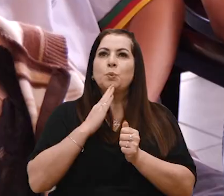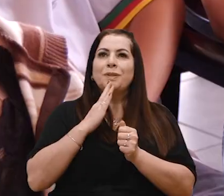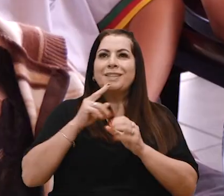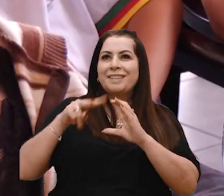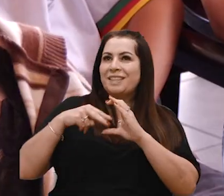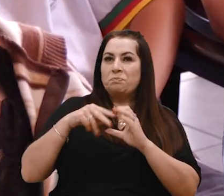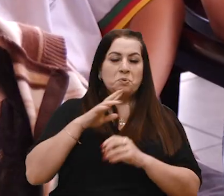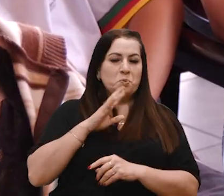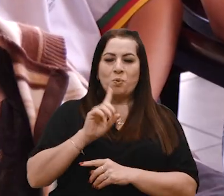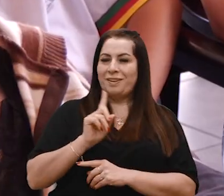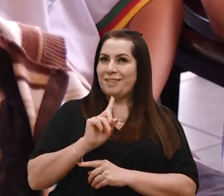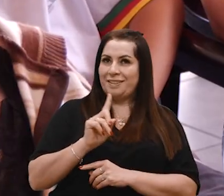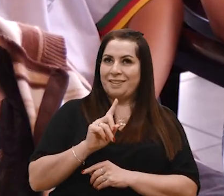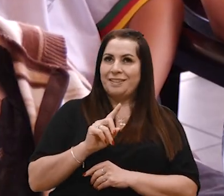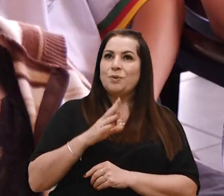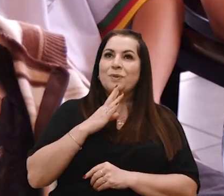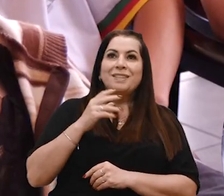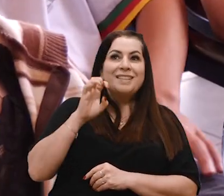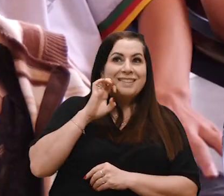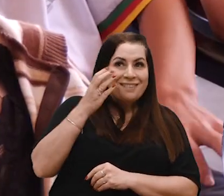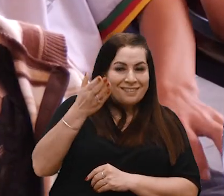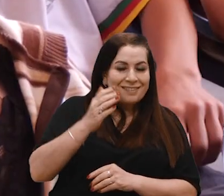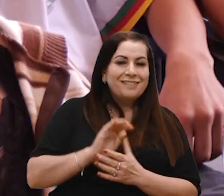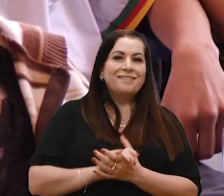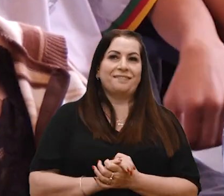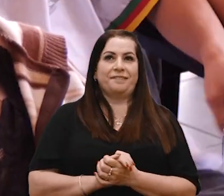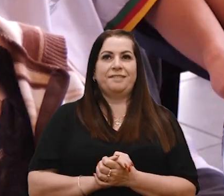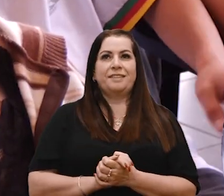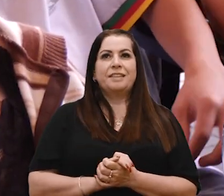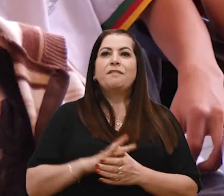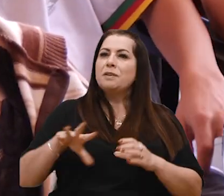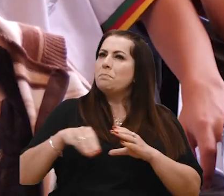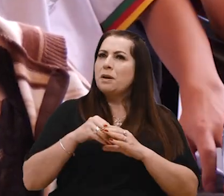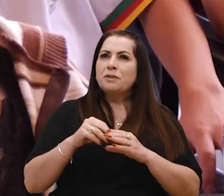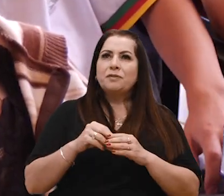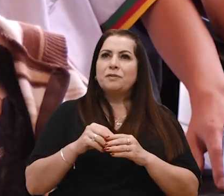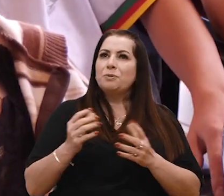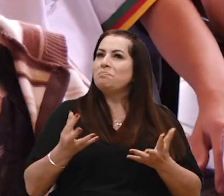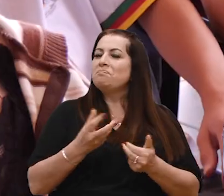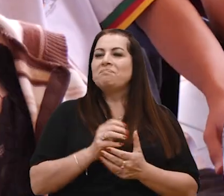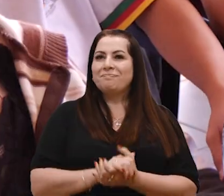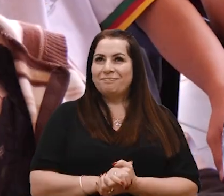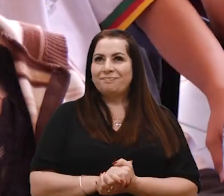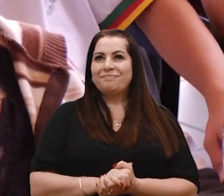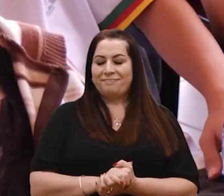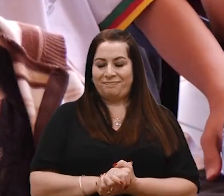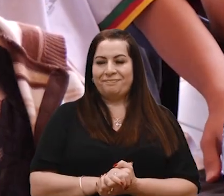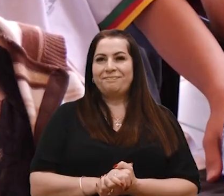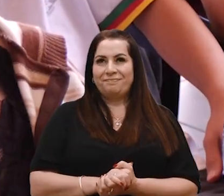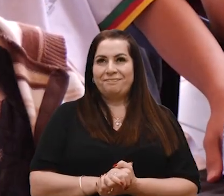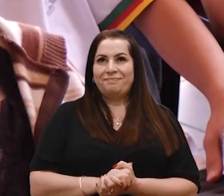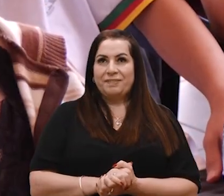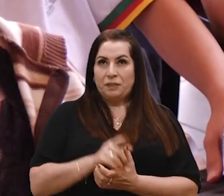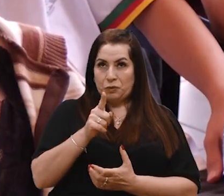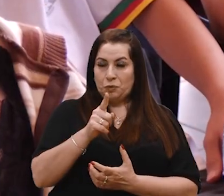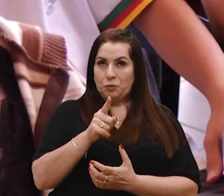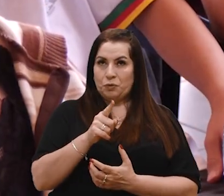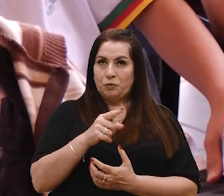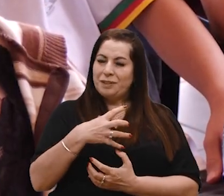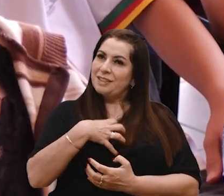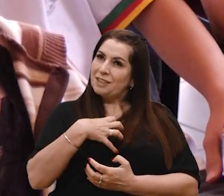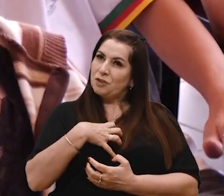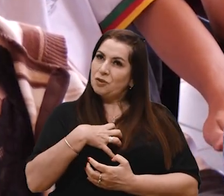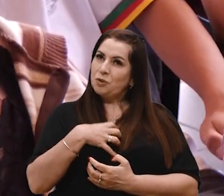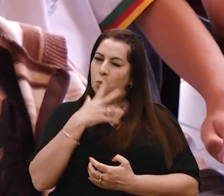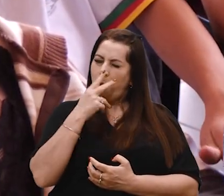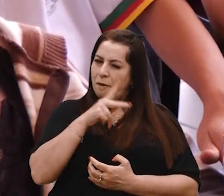disso, conhecer a Câmara, né, que eu não conhecia, conhecer a Estela. E fazer parte disso foi muito incrível.